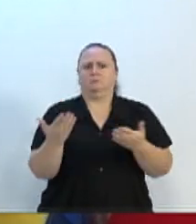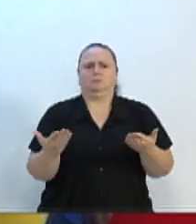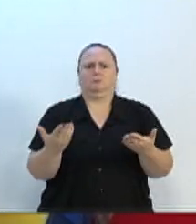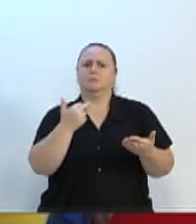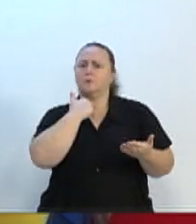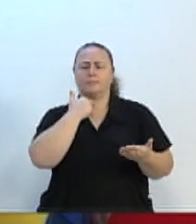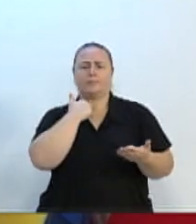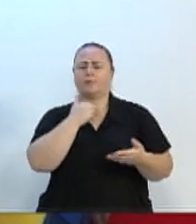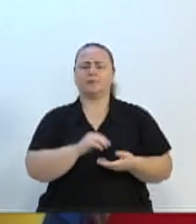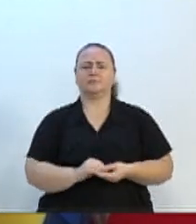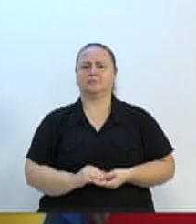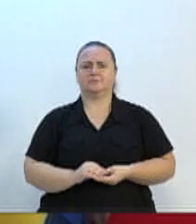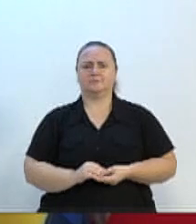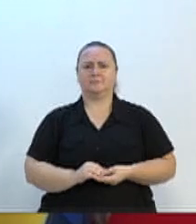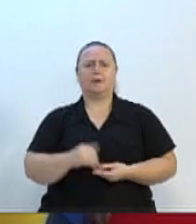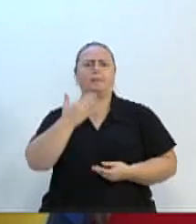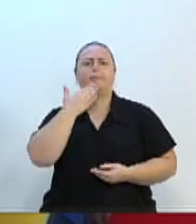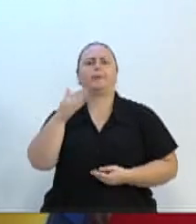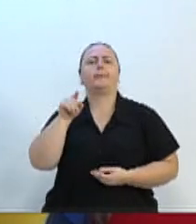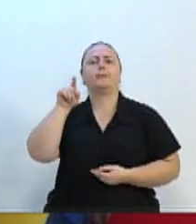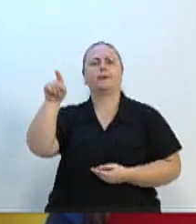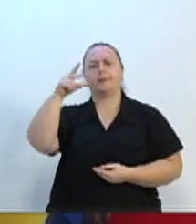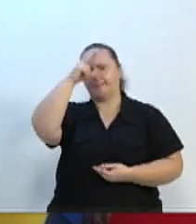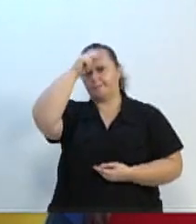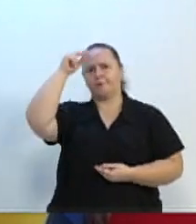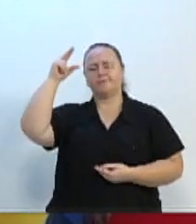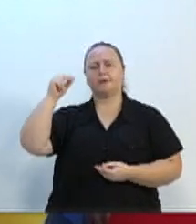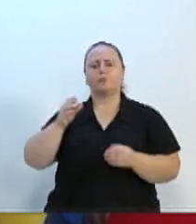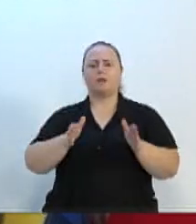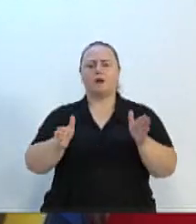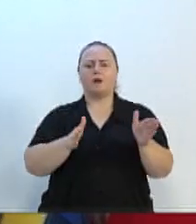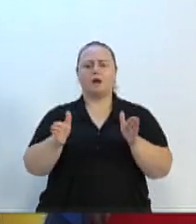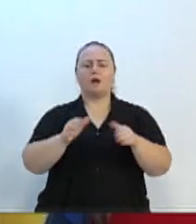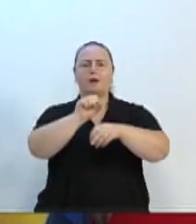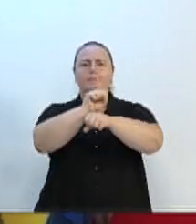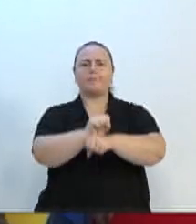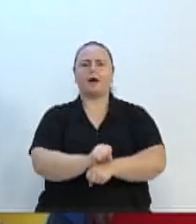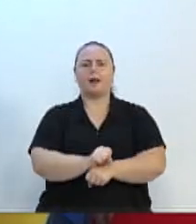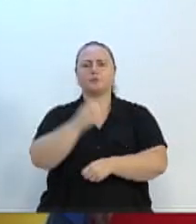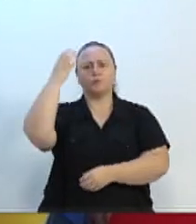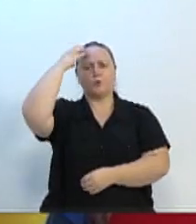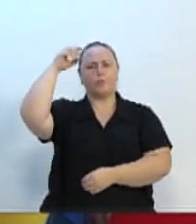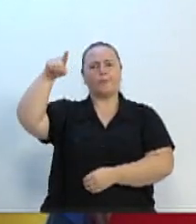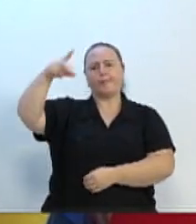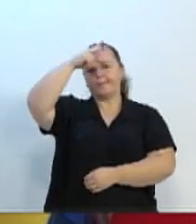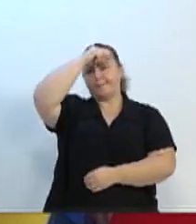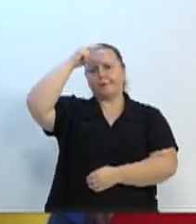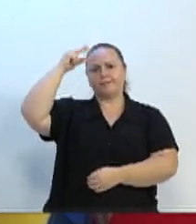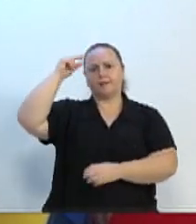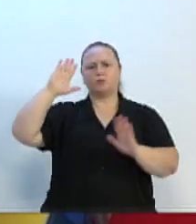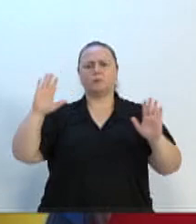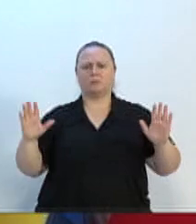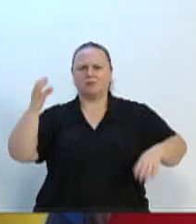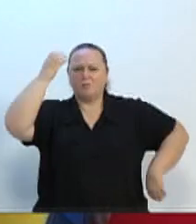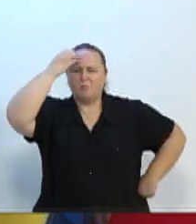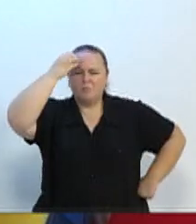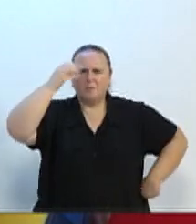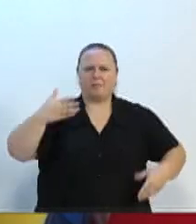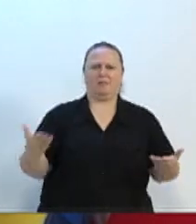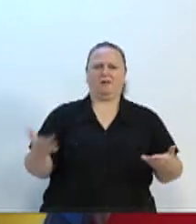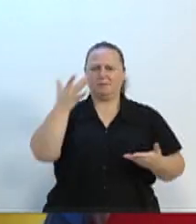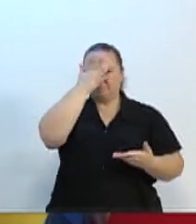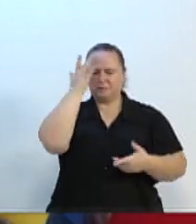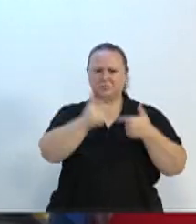quer cobrar da prefeitura o período em que os ônibus, a frota, ficou paralisada. Como se a culpa fosse do trabalhador e